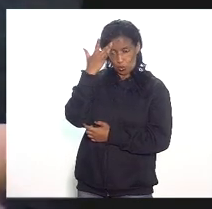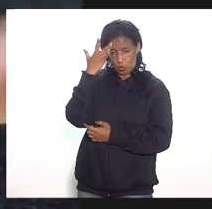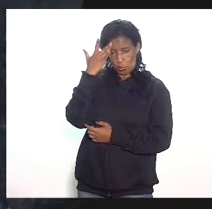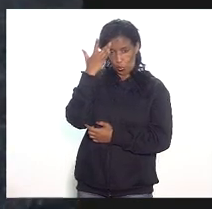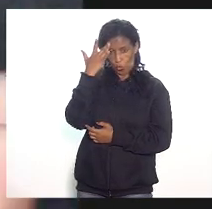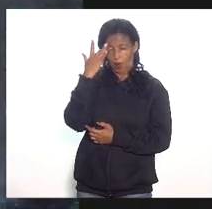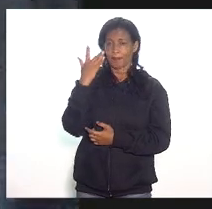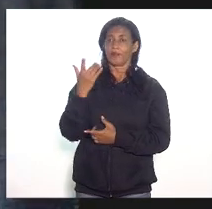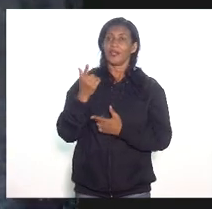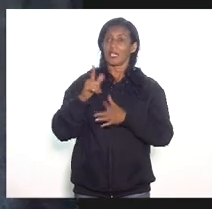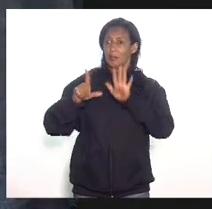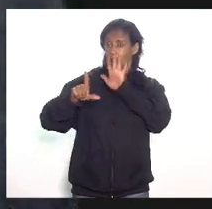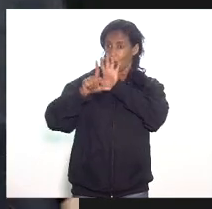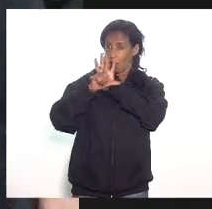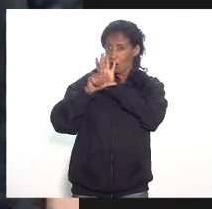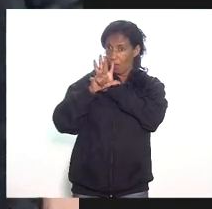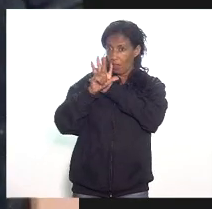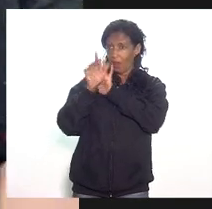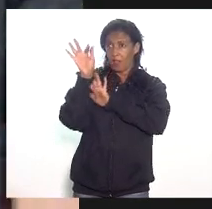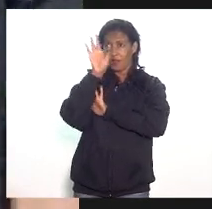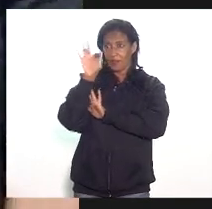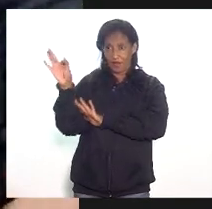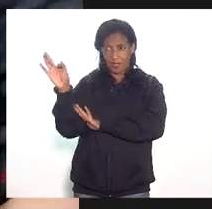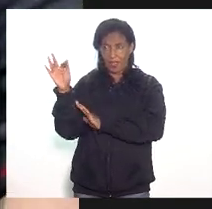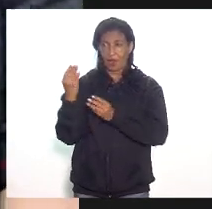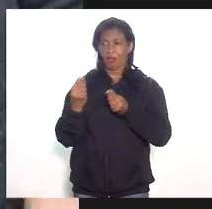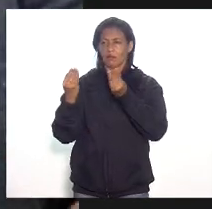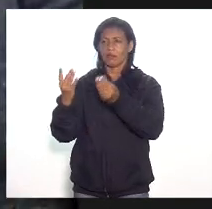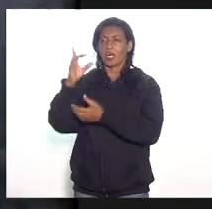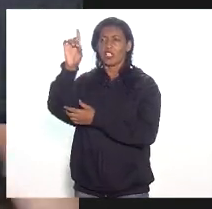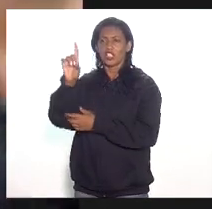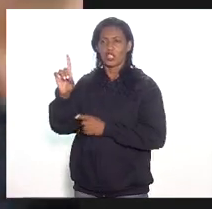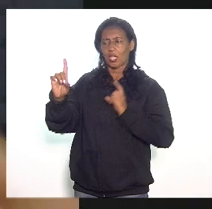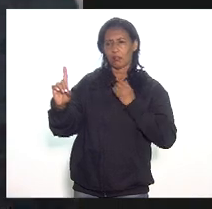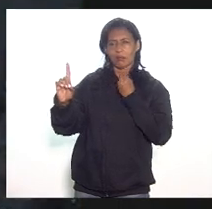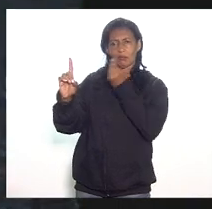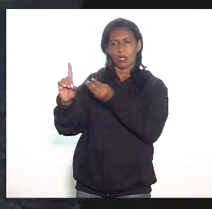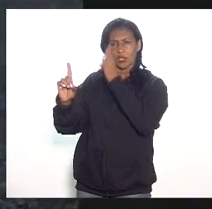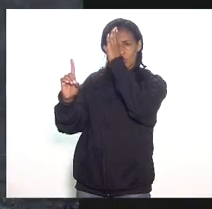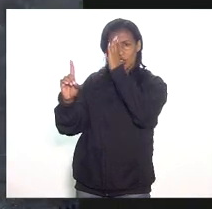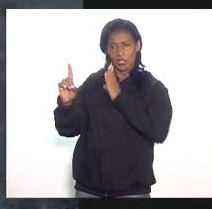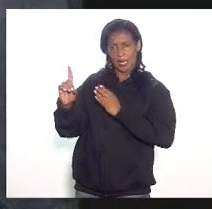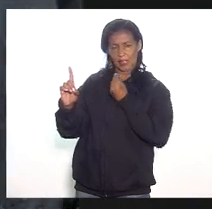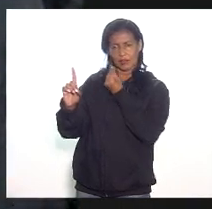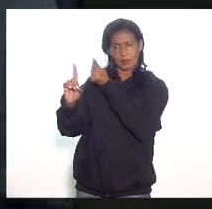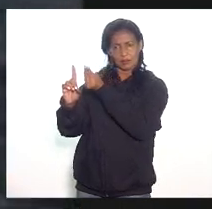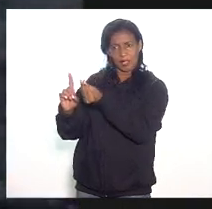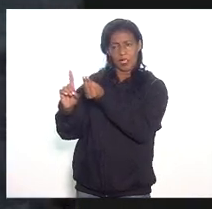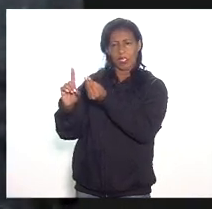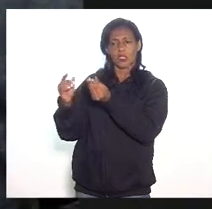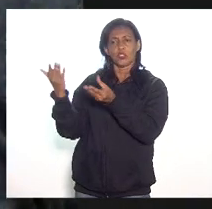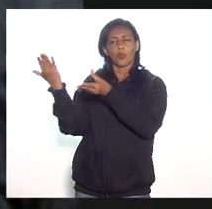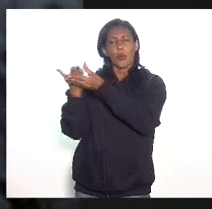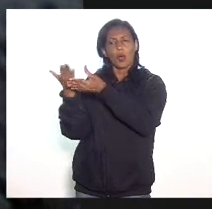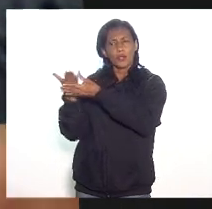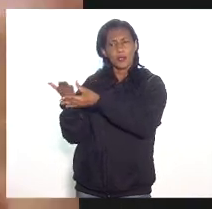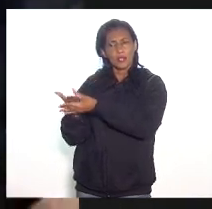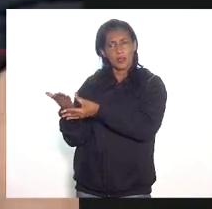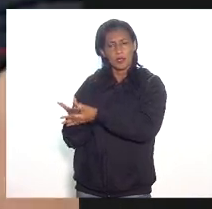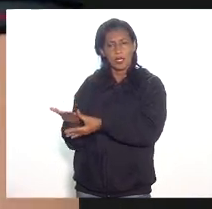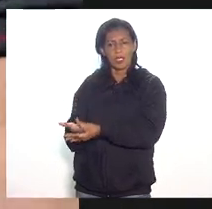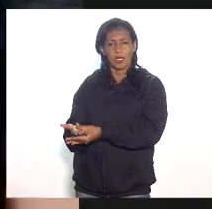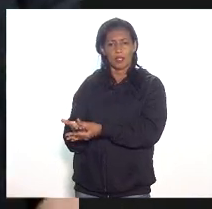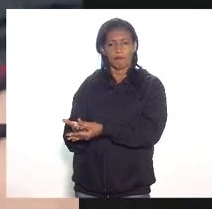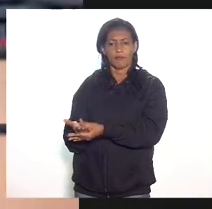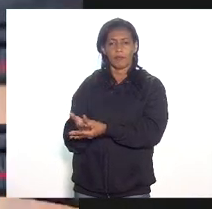juizado especial que, por lei federal, é uma instância gratuita por conta da baixíssima complexidade dos seus processos. Então, o cara